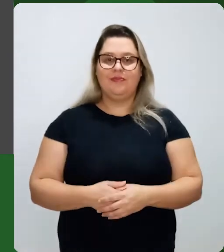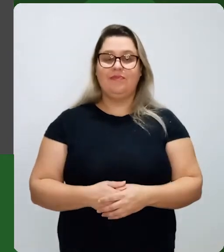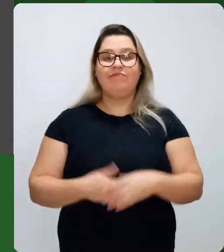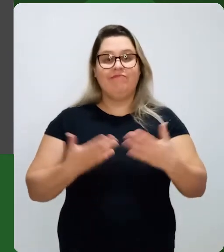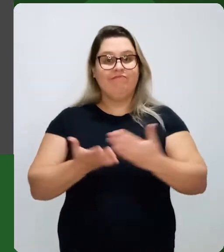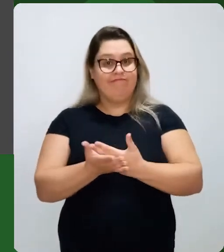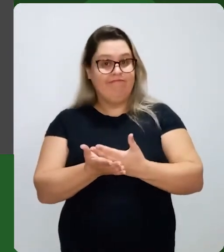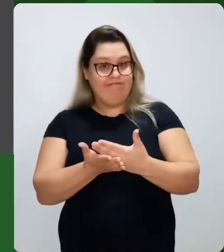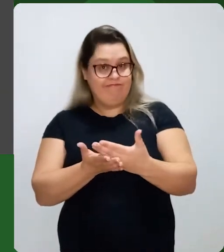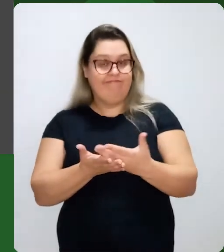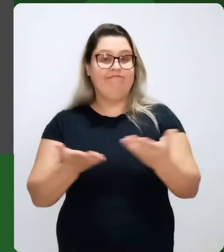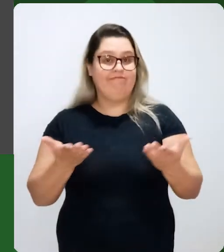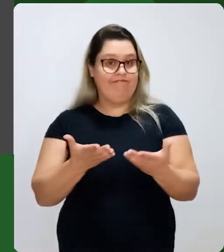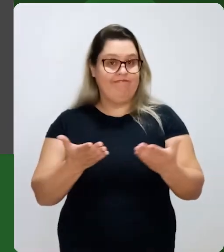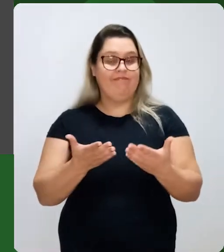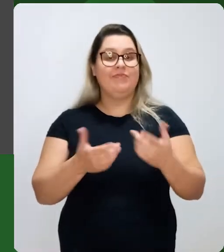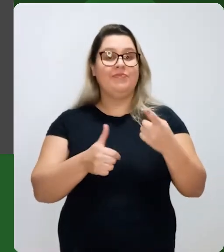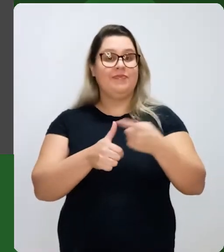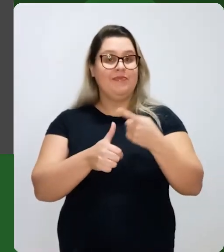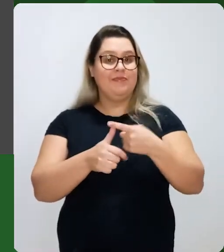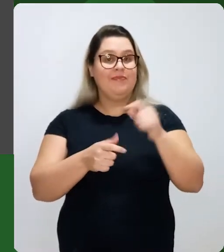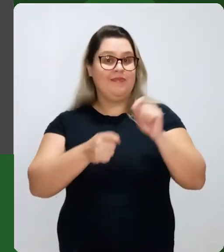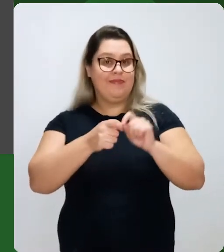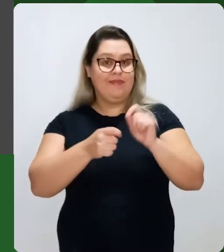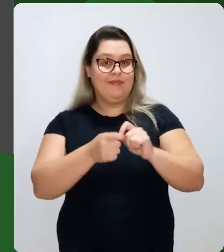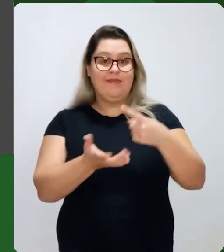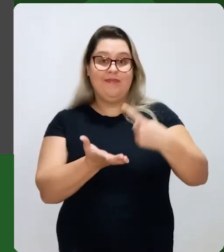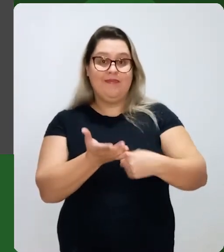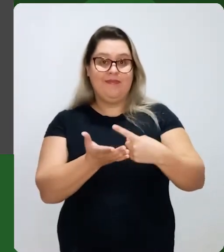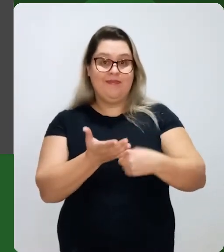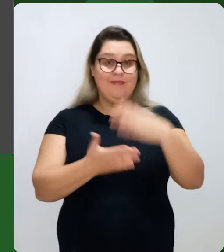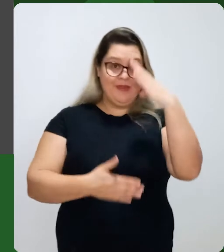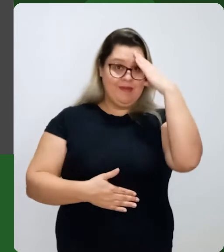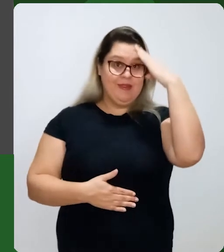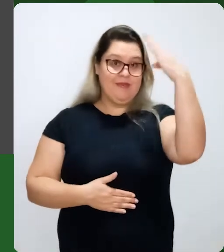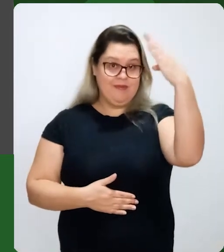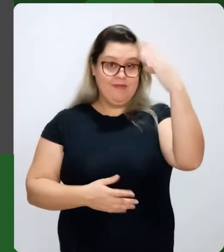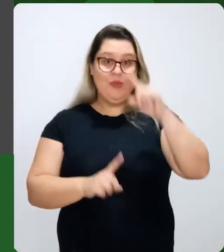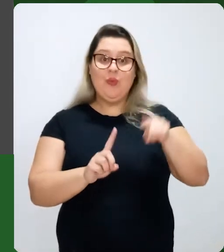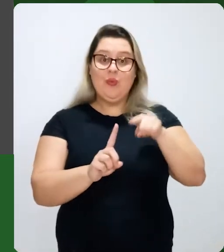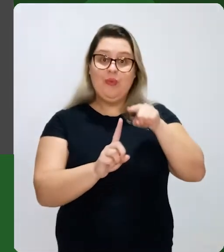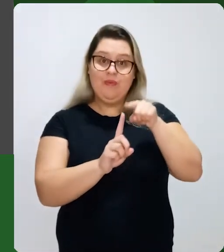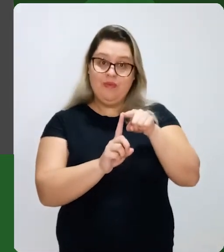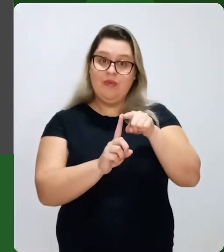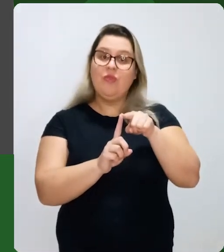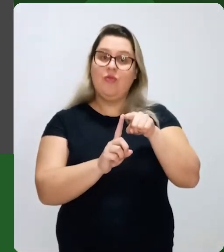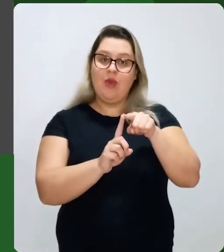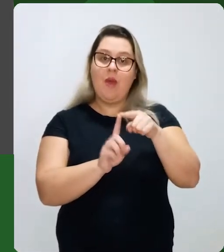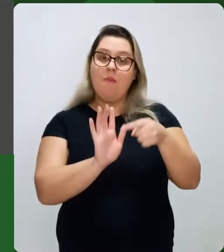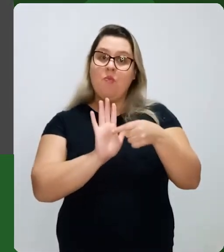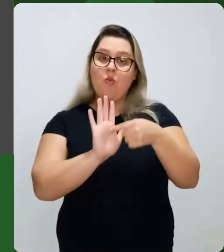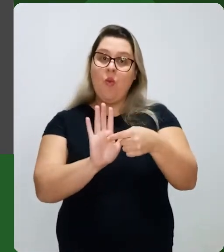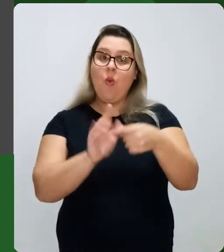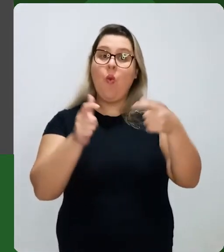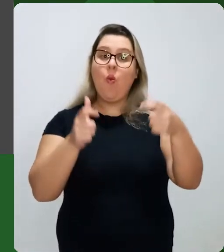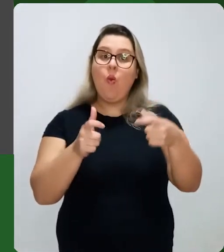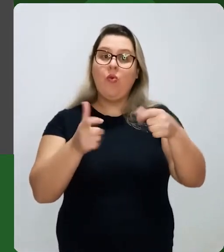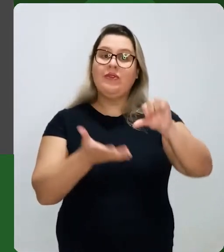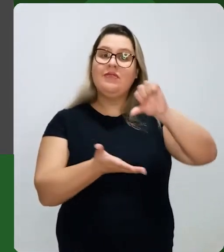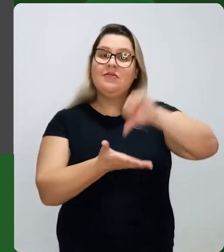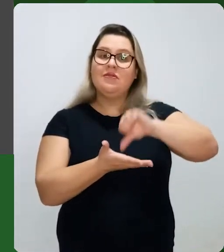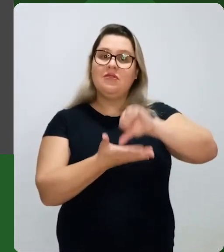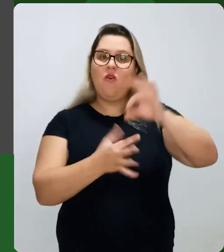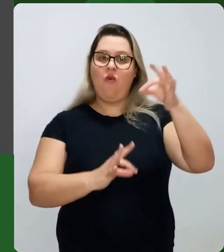Como primeiro passo, nós precisamos fazer a marcação principal. O objetivo dela é sinalizar o centro